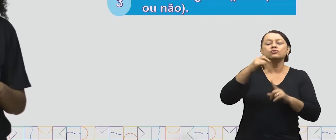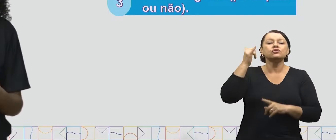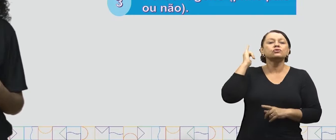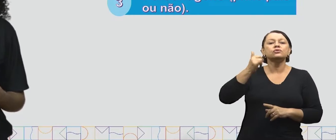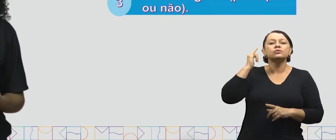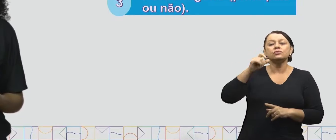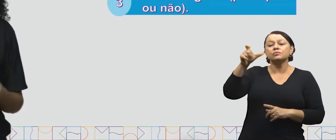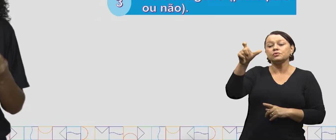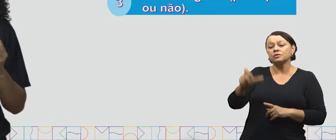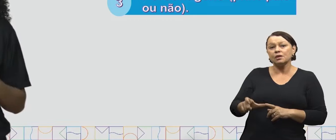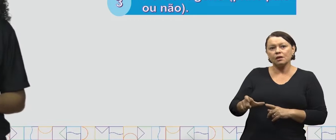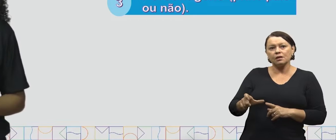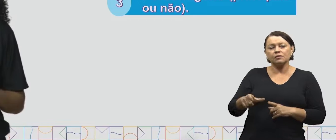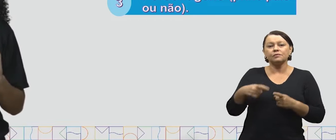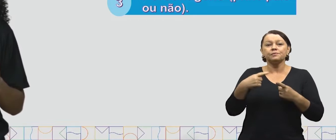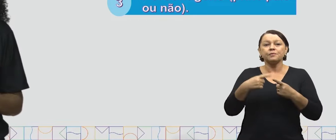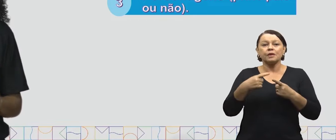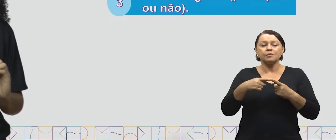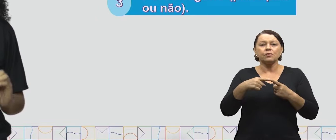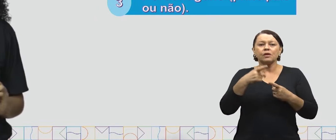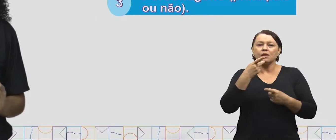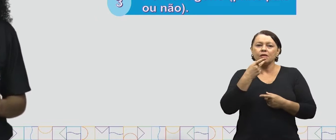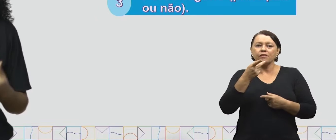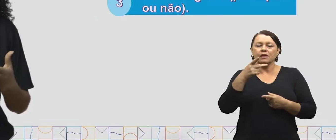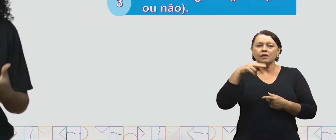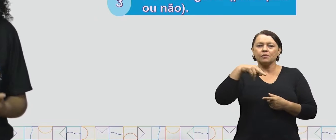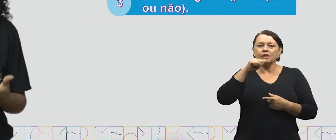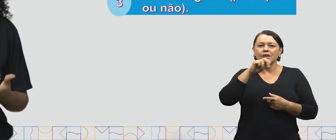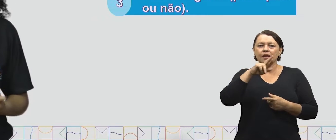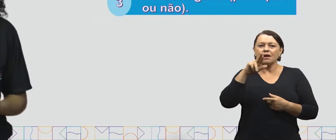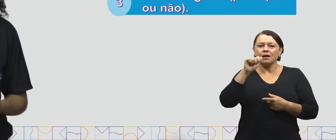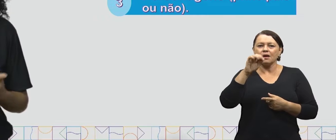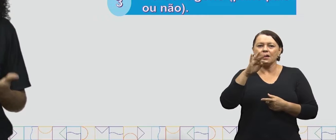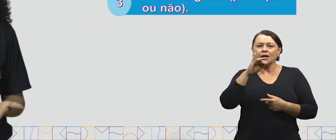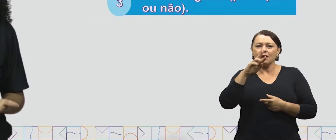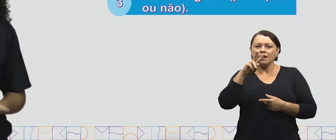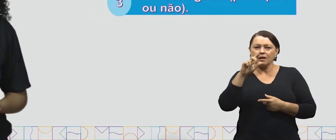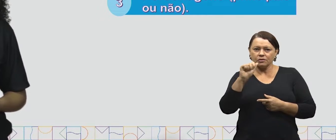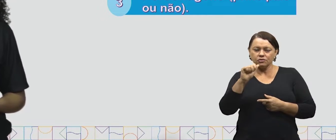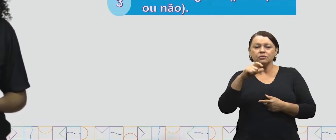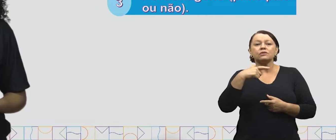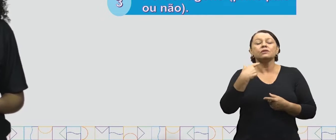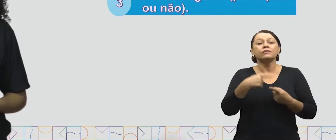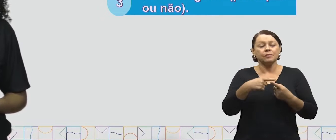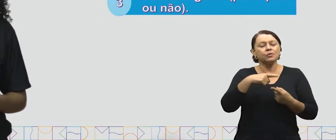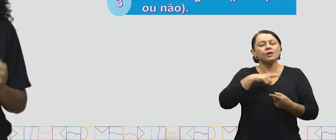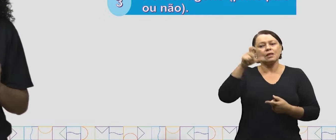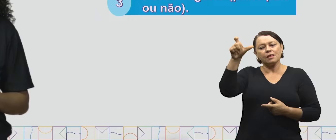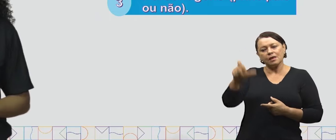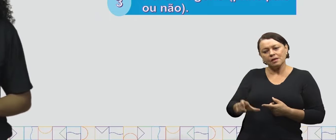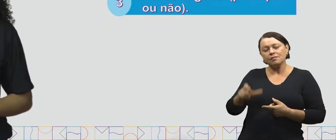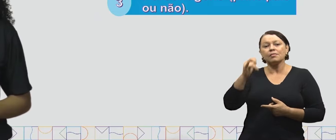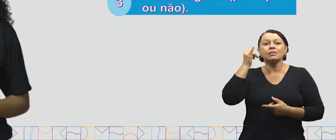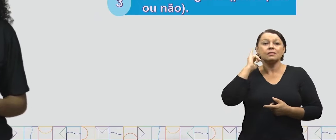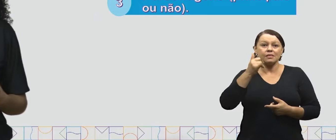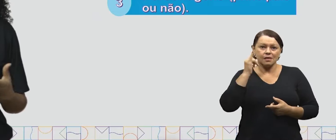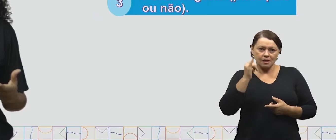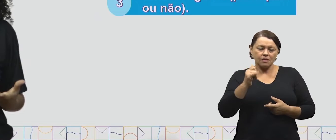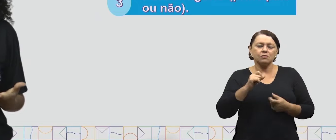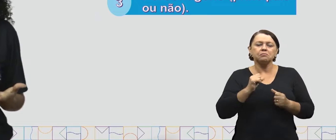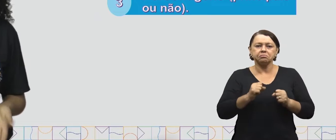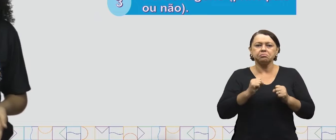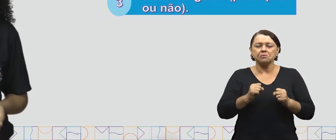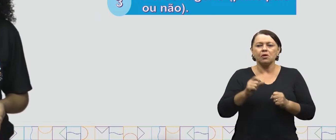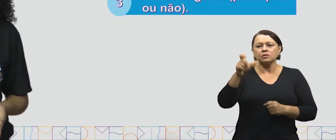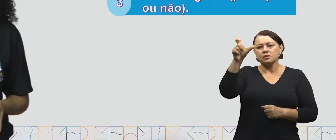história. Até porque chamamos de narrativas justamente porque existem narradores. O narrador pode ser